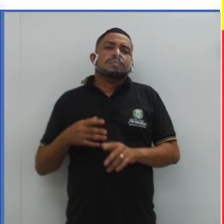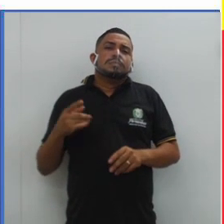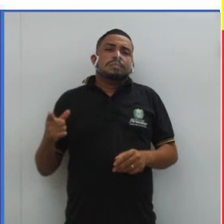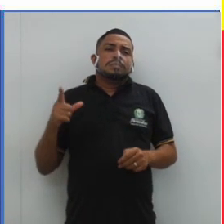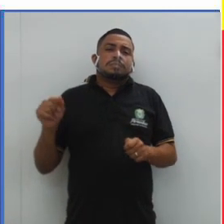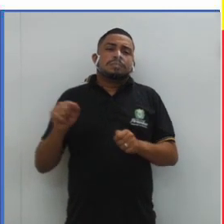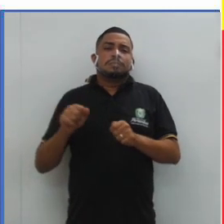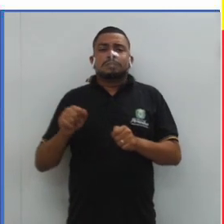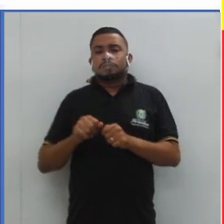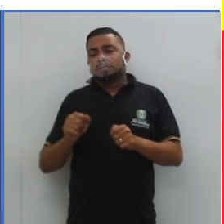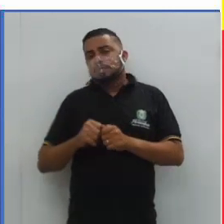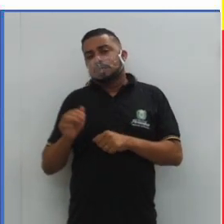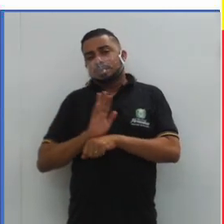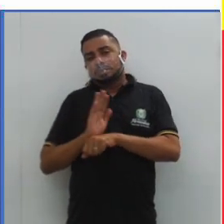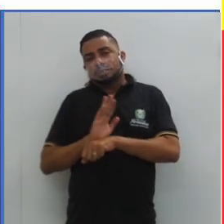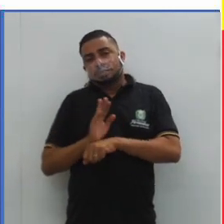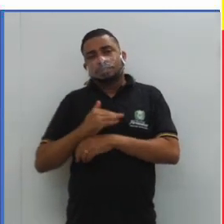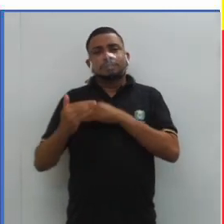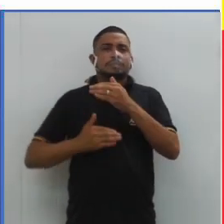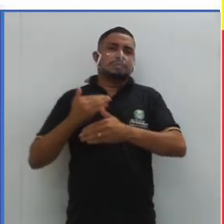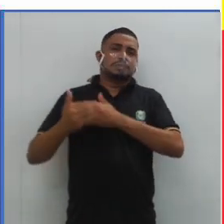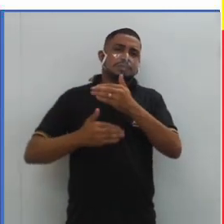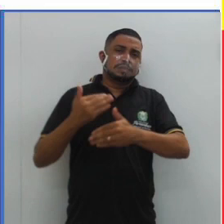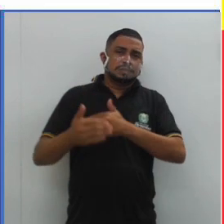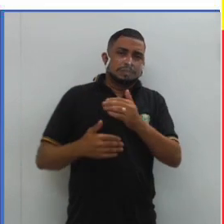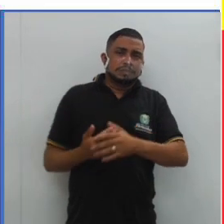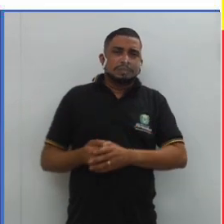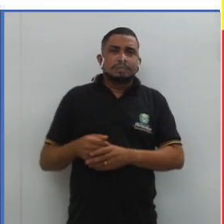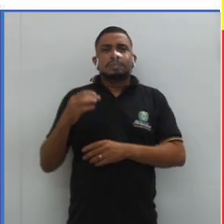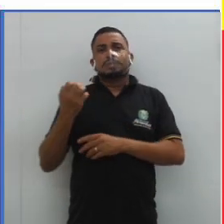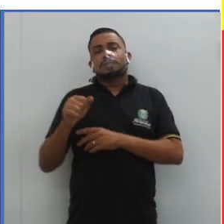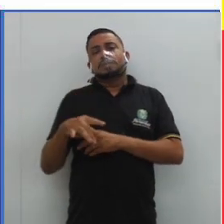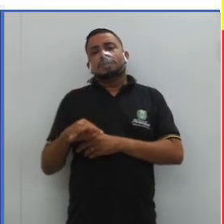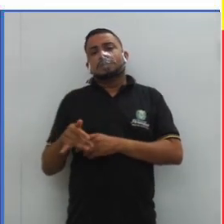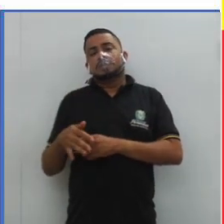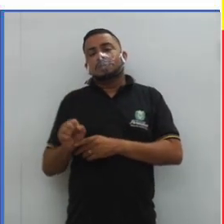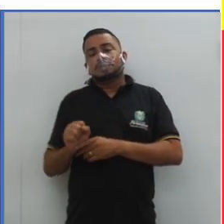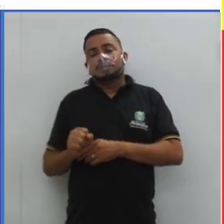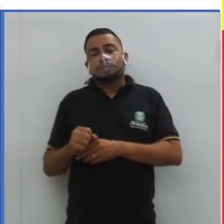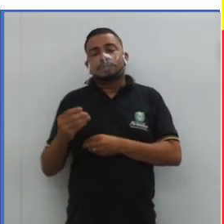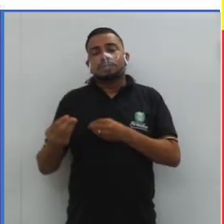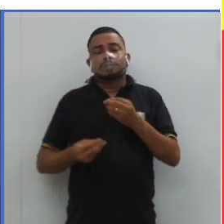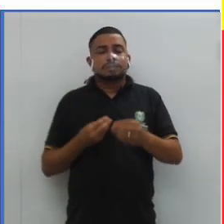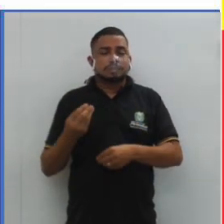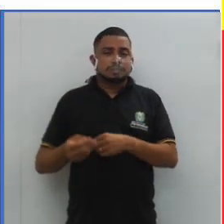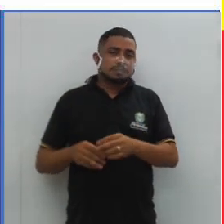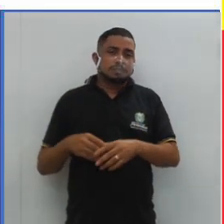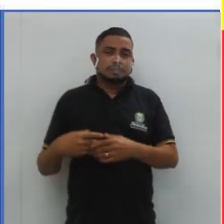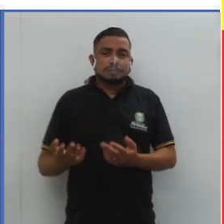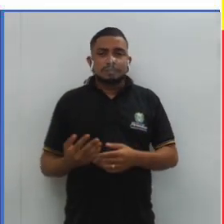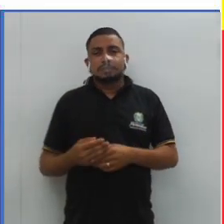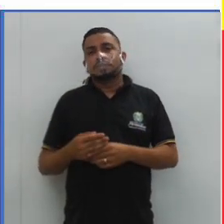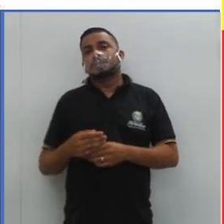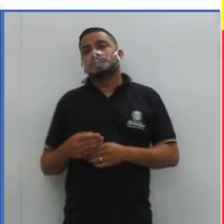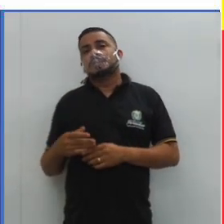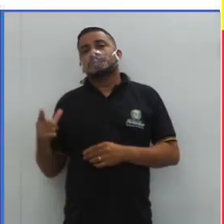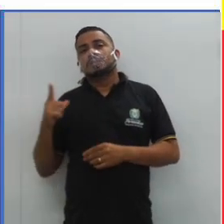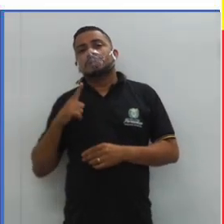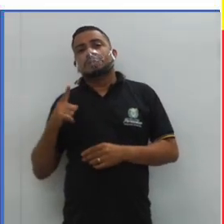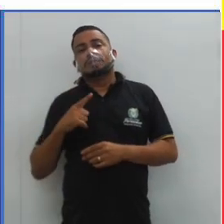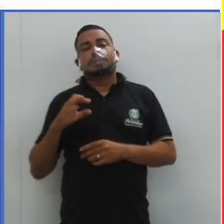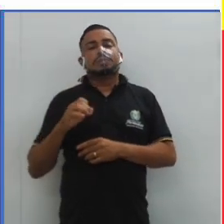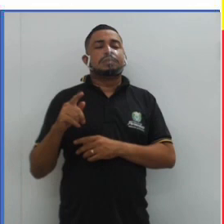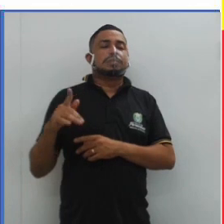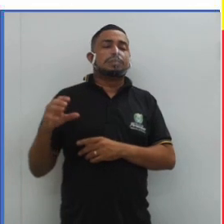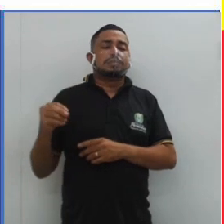ele, a edição de um filme é o processo de sequenciamento das cenas, né, com ou sem a trilha sonora. Então, a